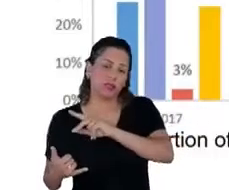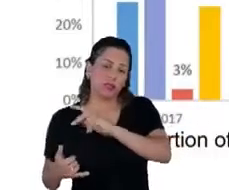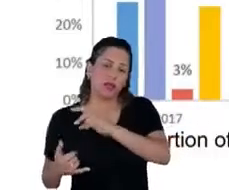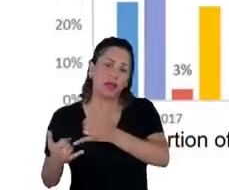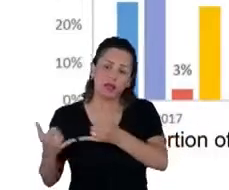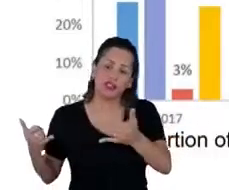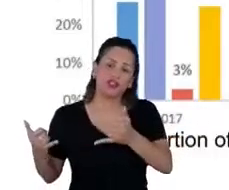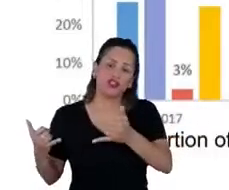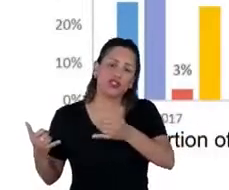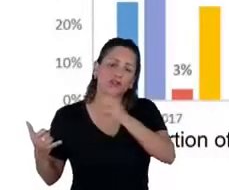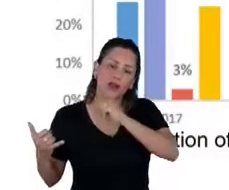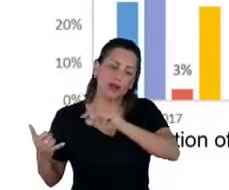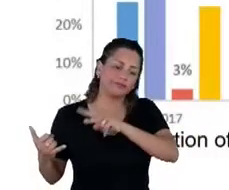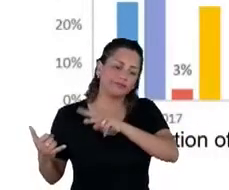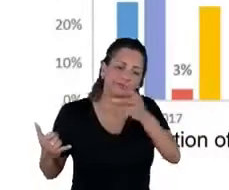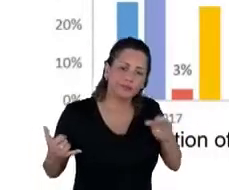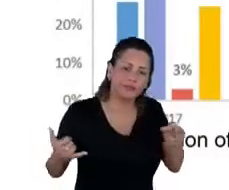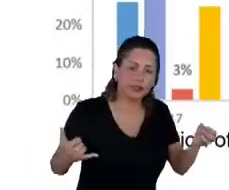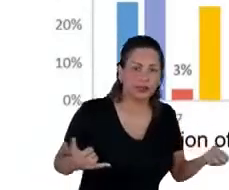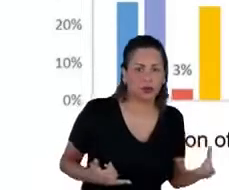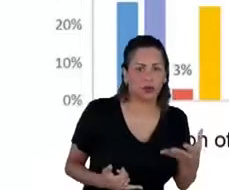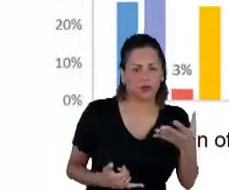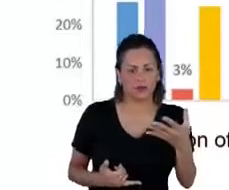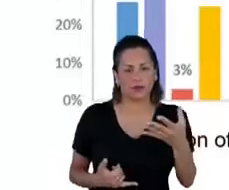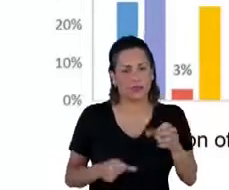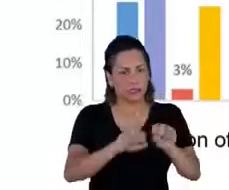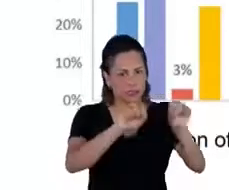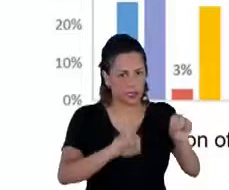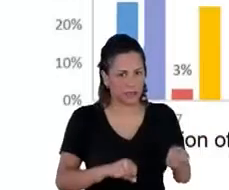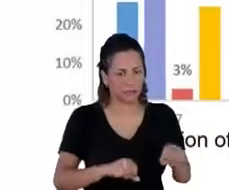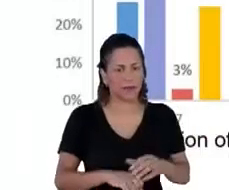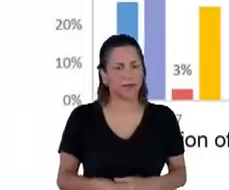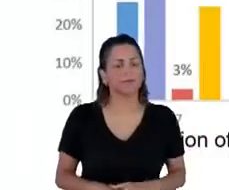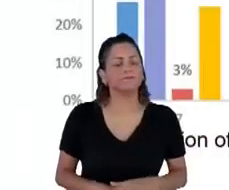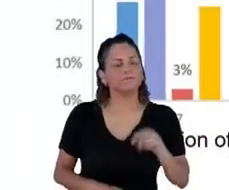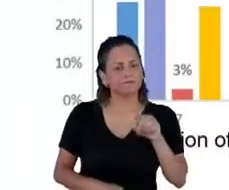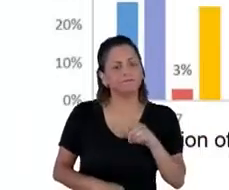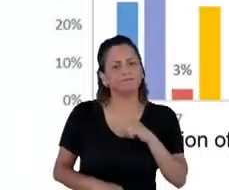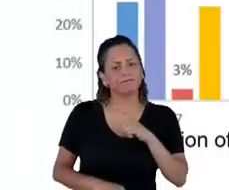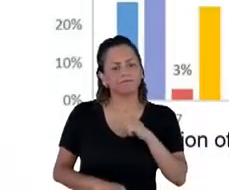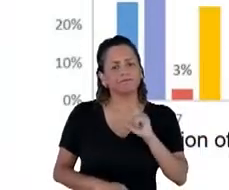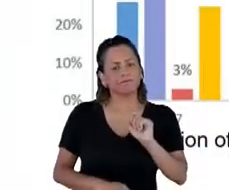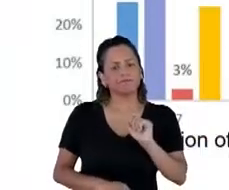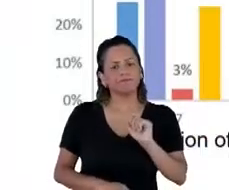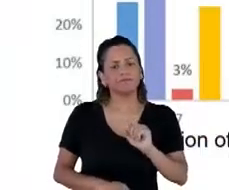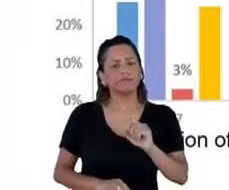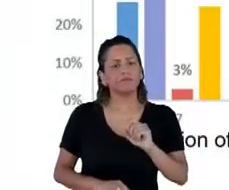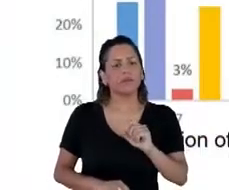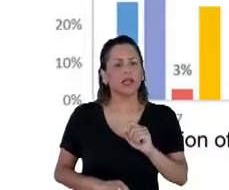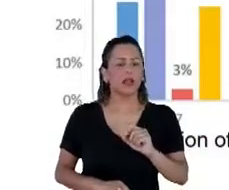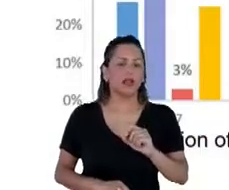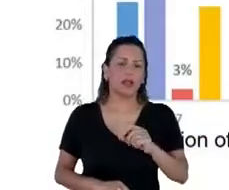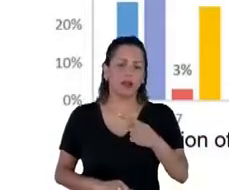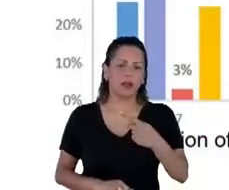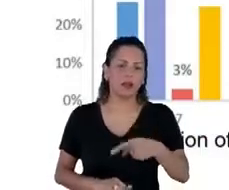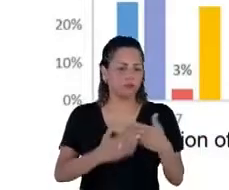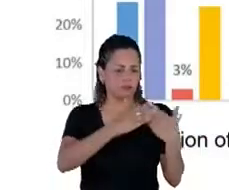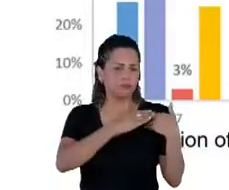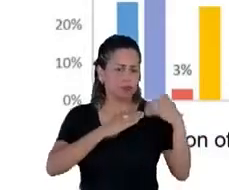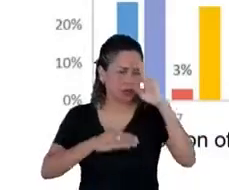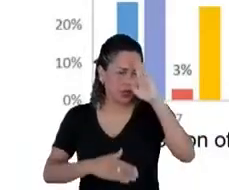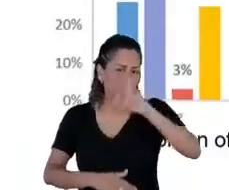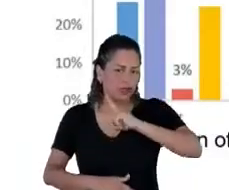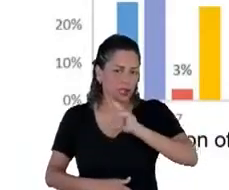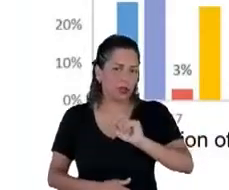O sistema elétrico tem um papel fundamental na transição energética. Na China, a proporção de